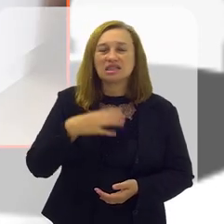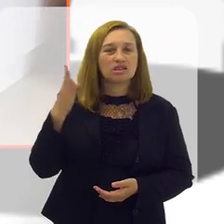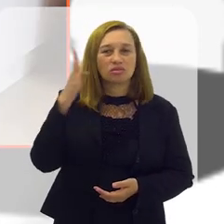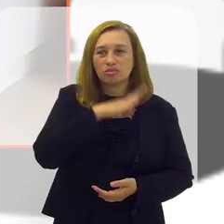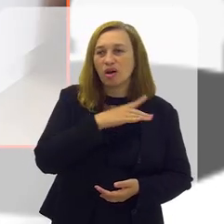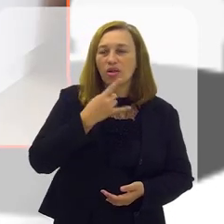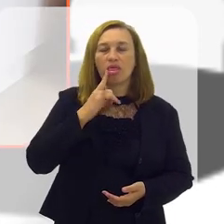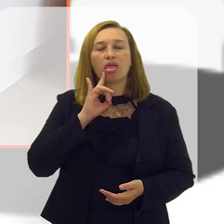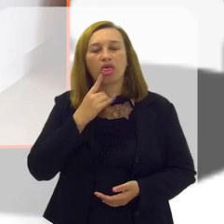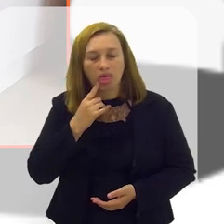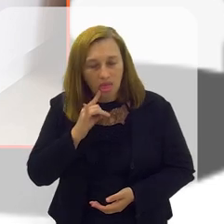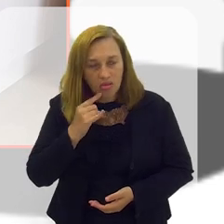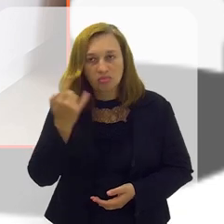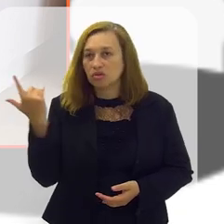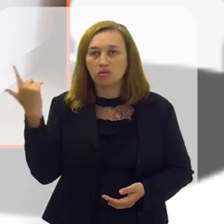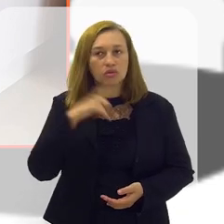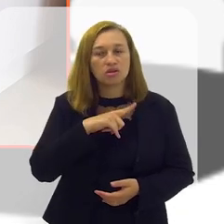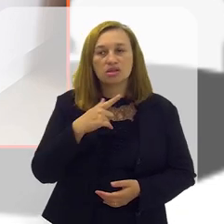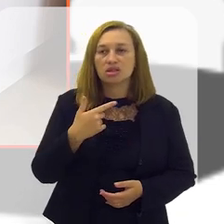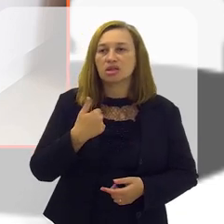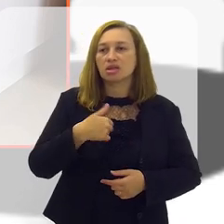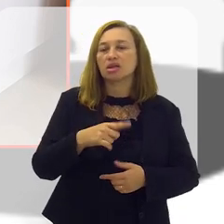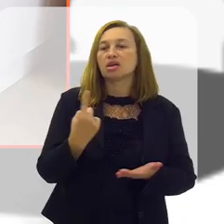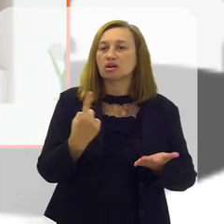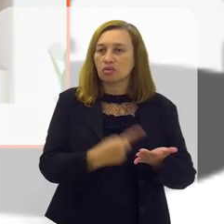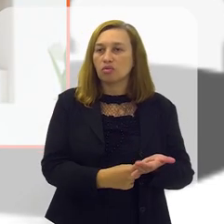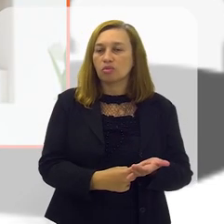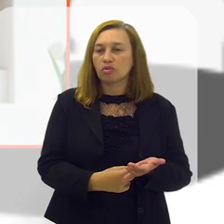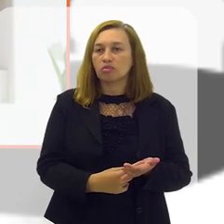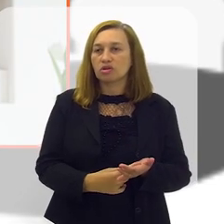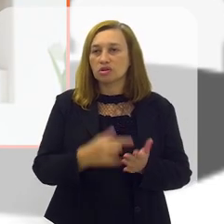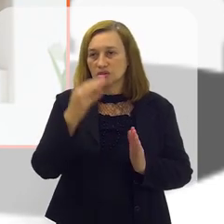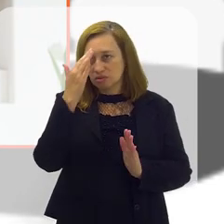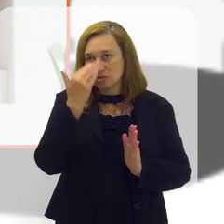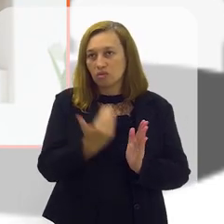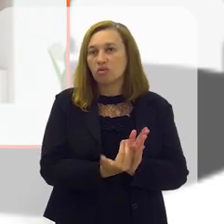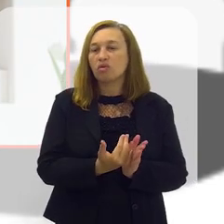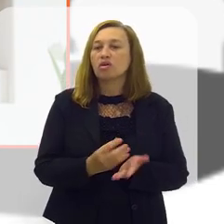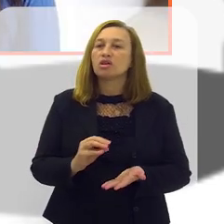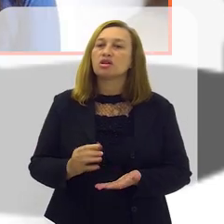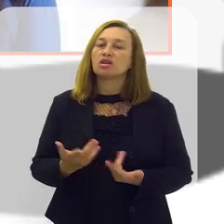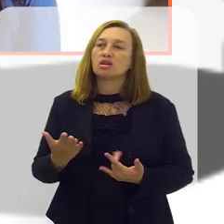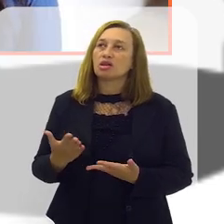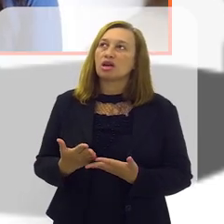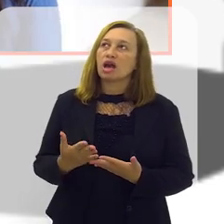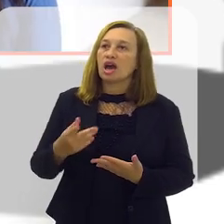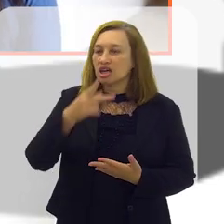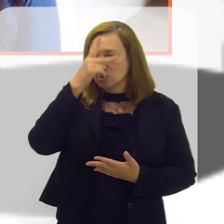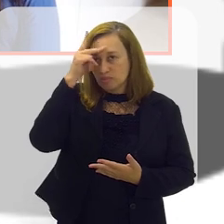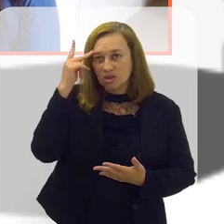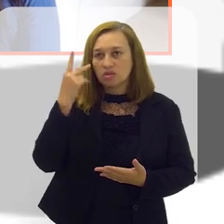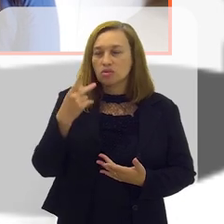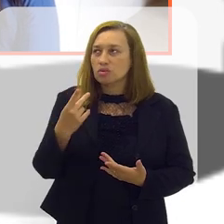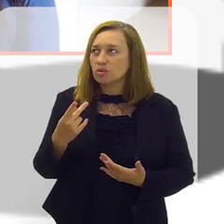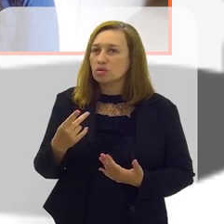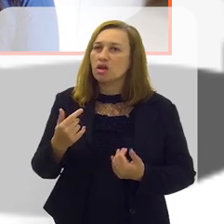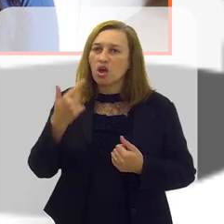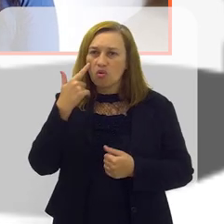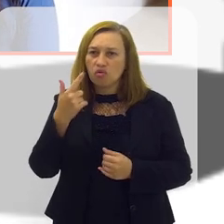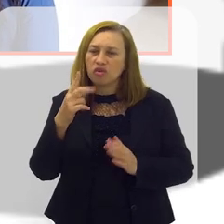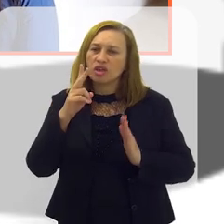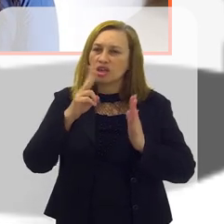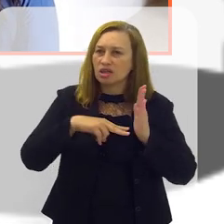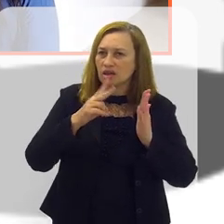não conseguir fazer aquilo que se comprometeu. São os famosos blackouts, né? A pessoa que tem que fazer. Eu escutei Apagões.